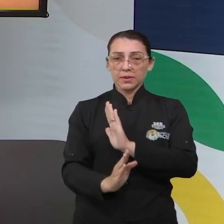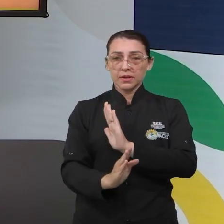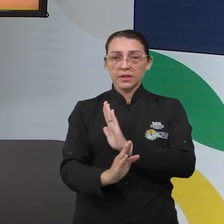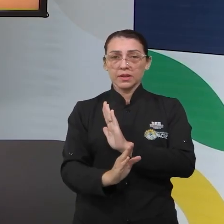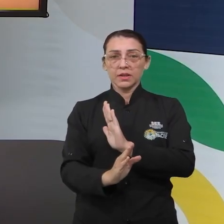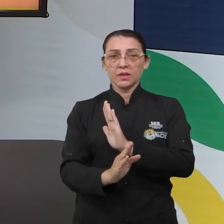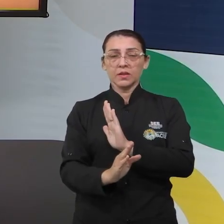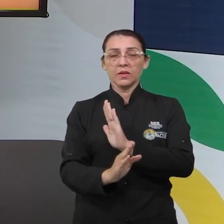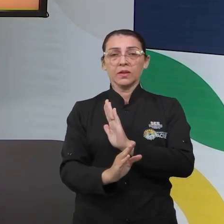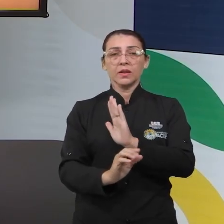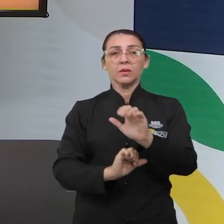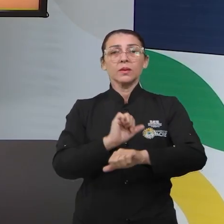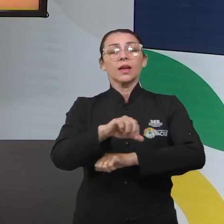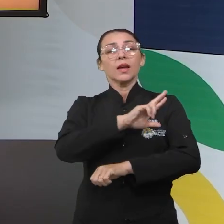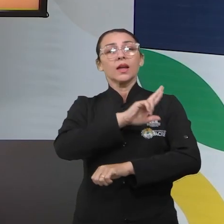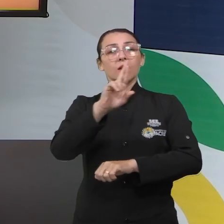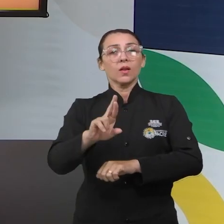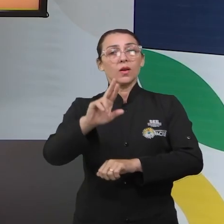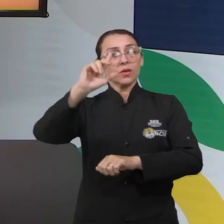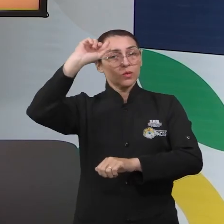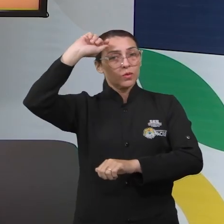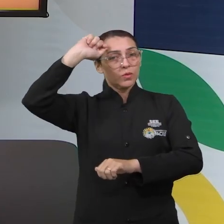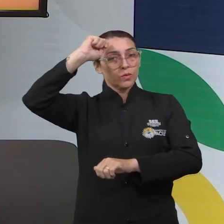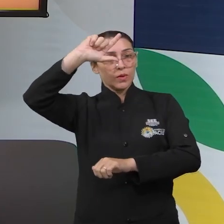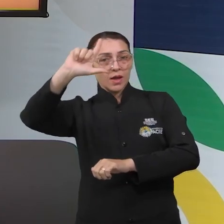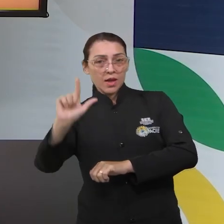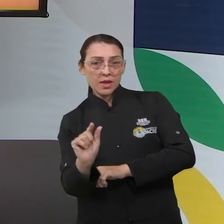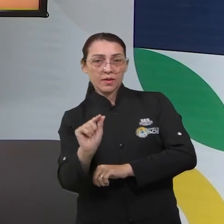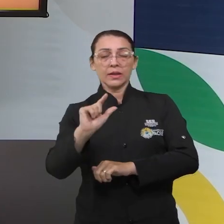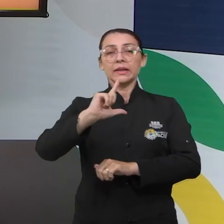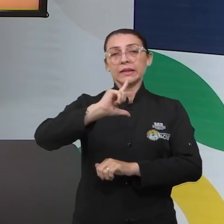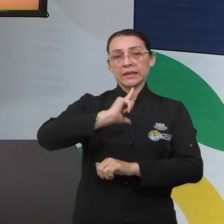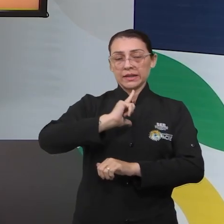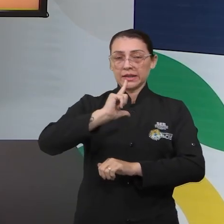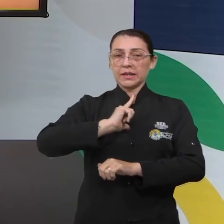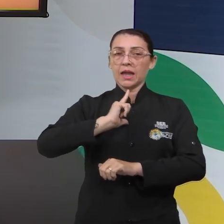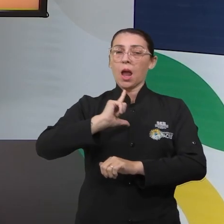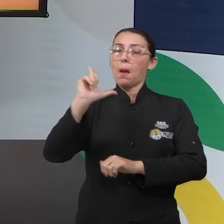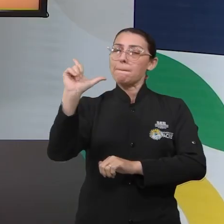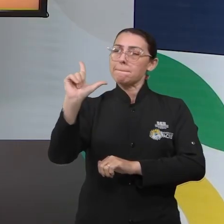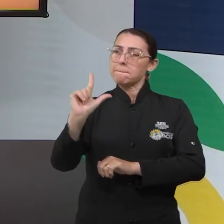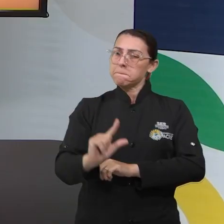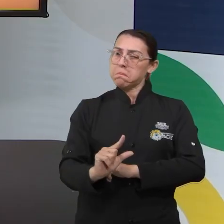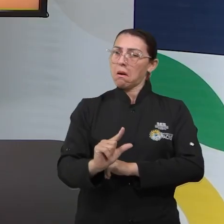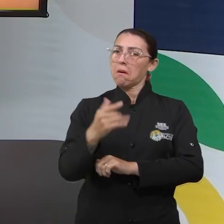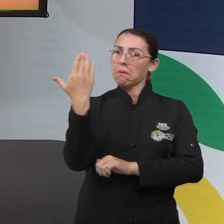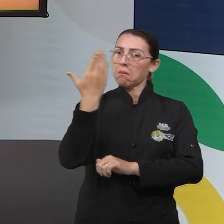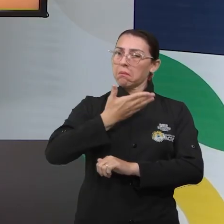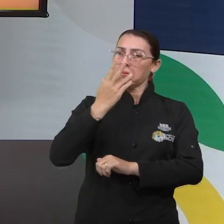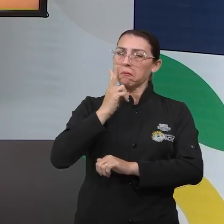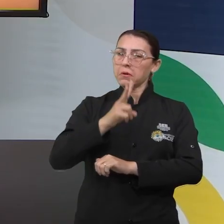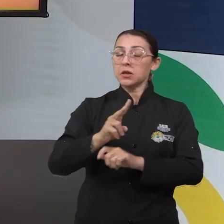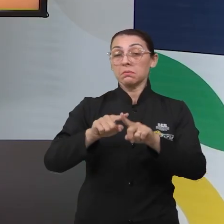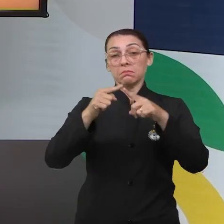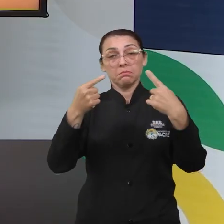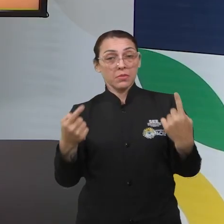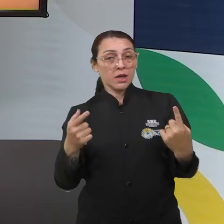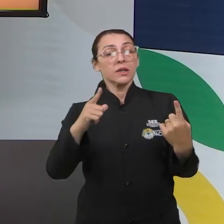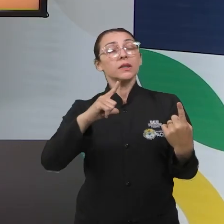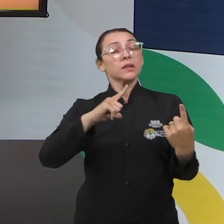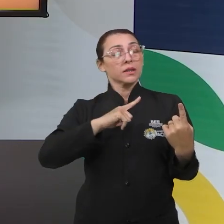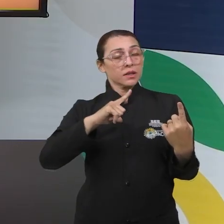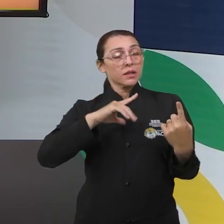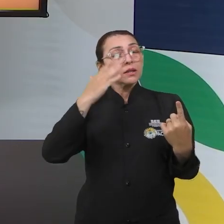e viraram religiões afro-brasileiras que existem e que são um pouco invisibilizadas, mas